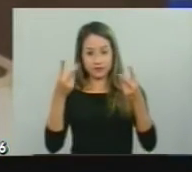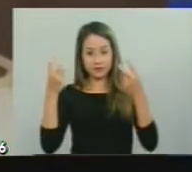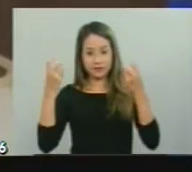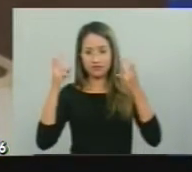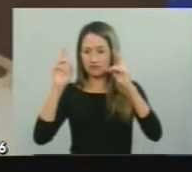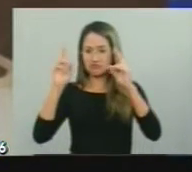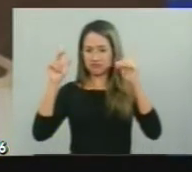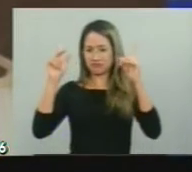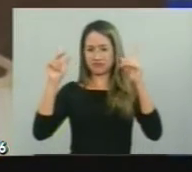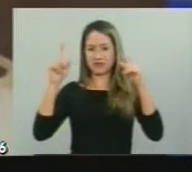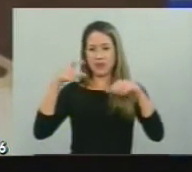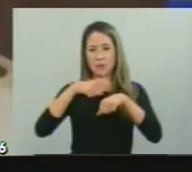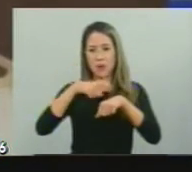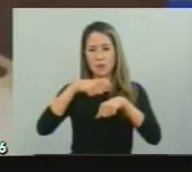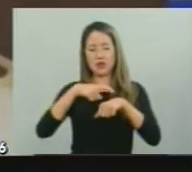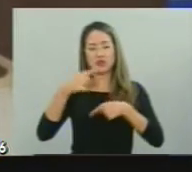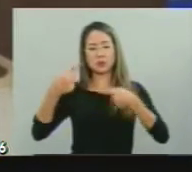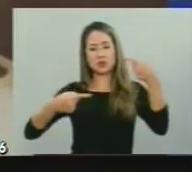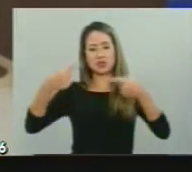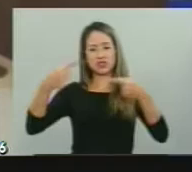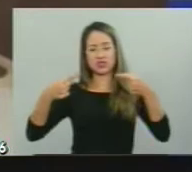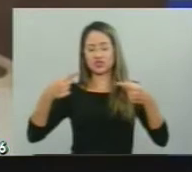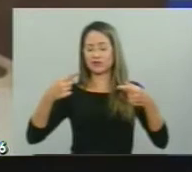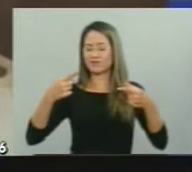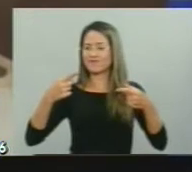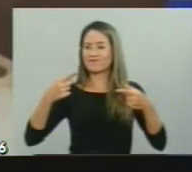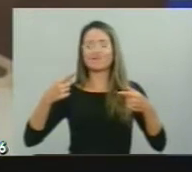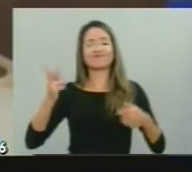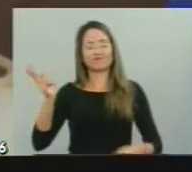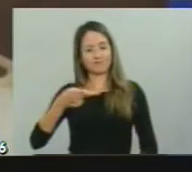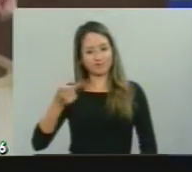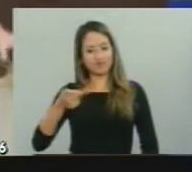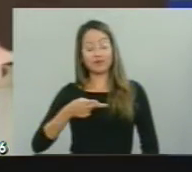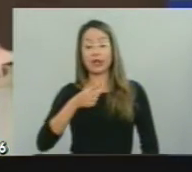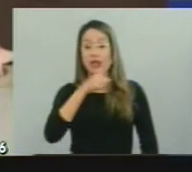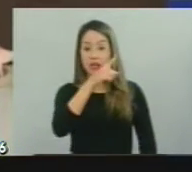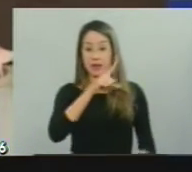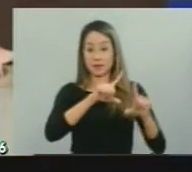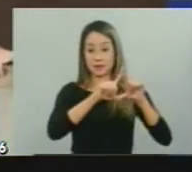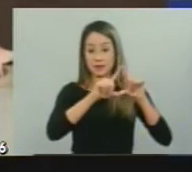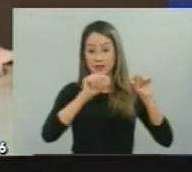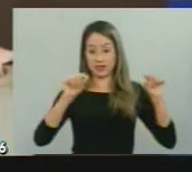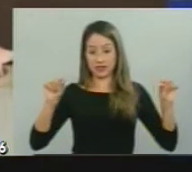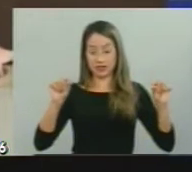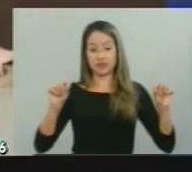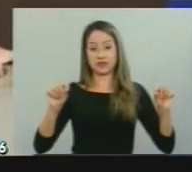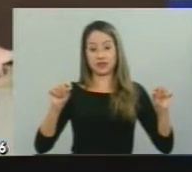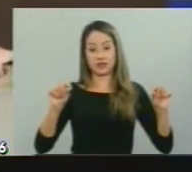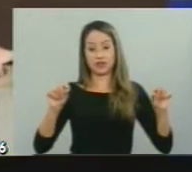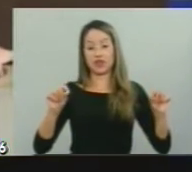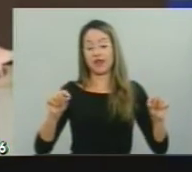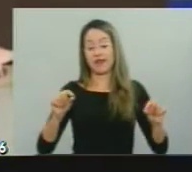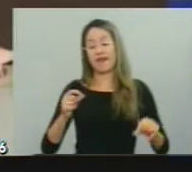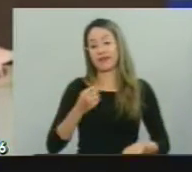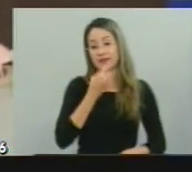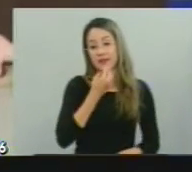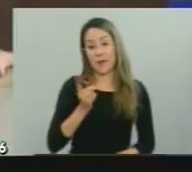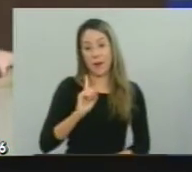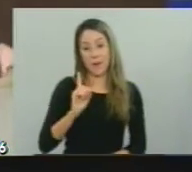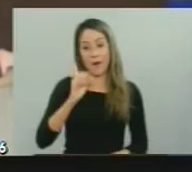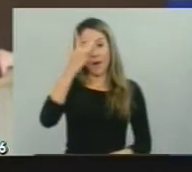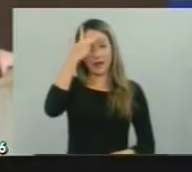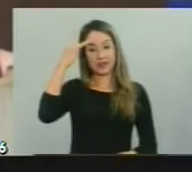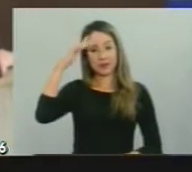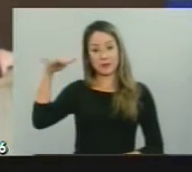complexidade do momento político. Em Brasília, e repito, a ingenuidade não é boa companheira para a